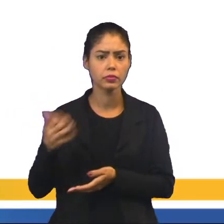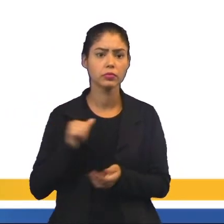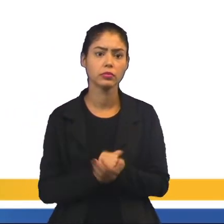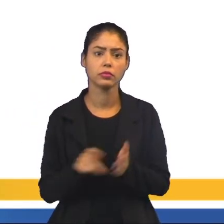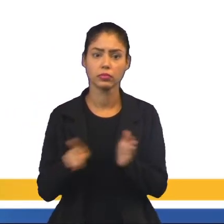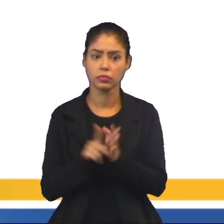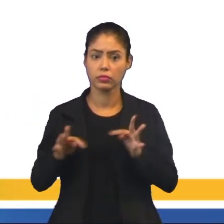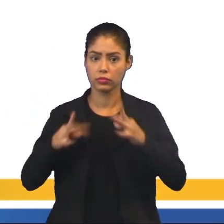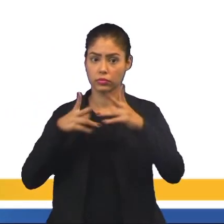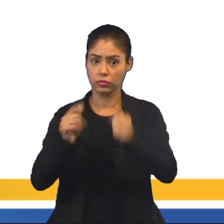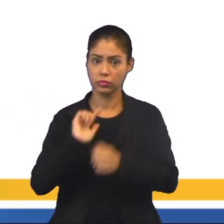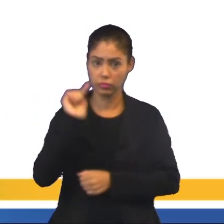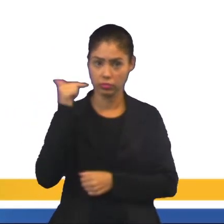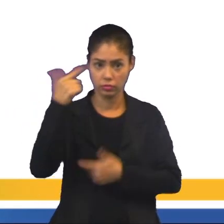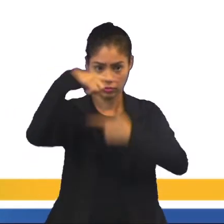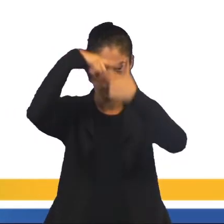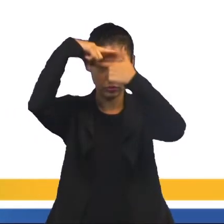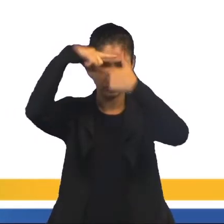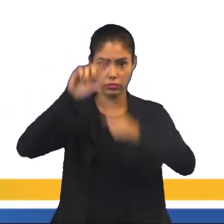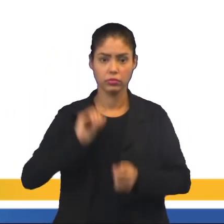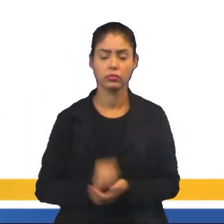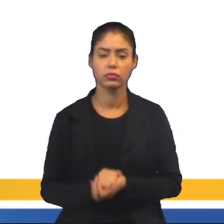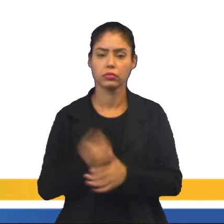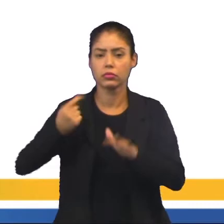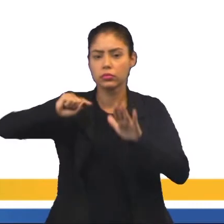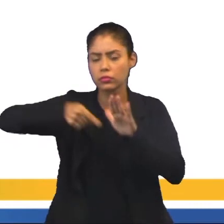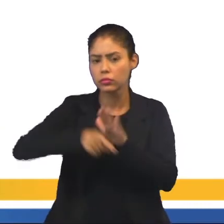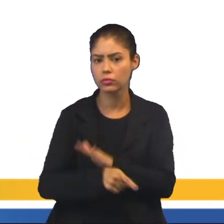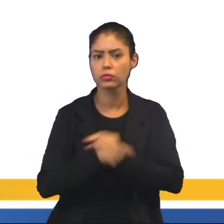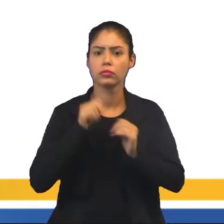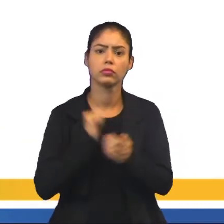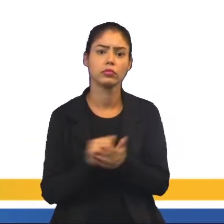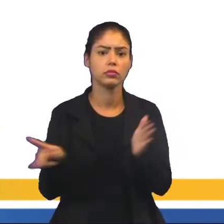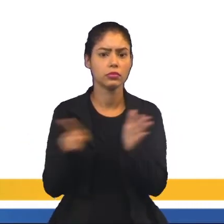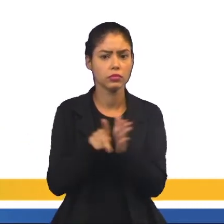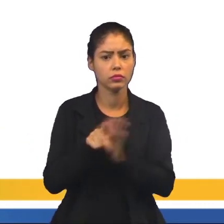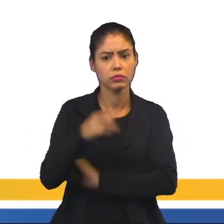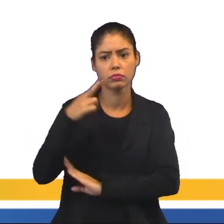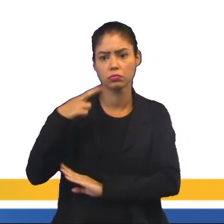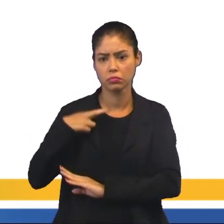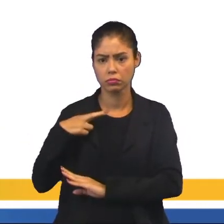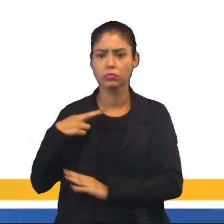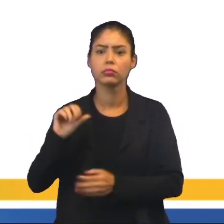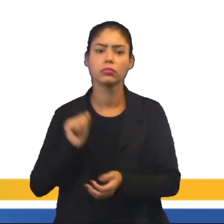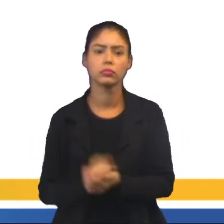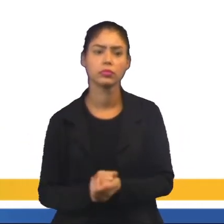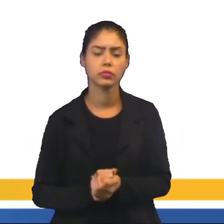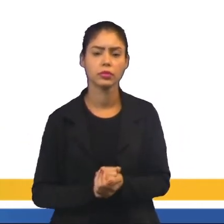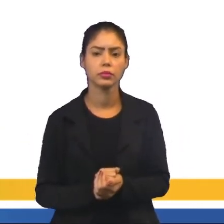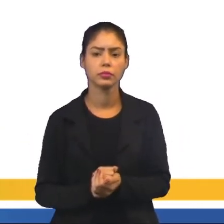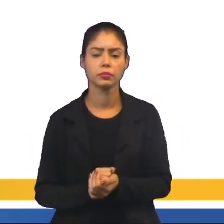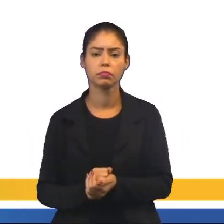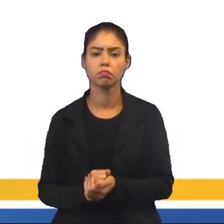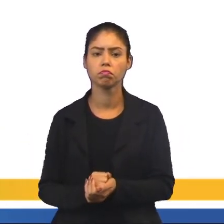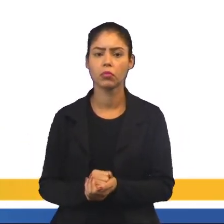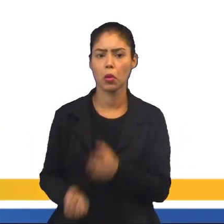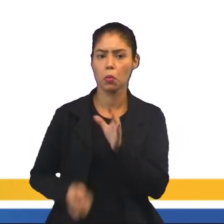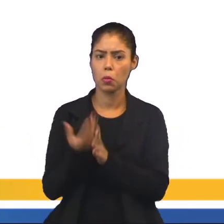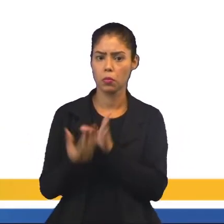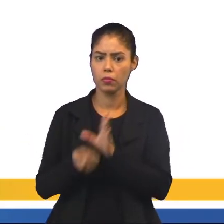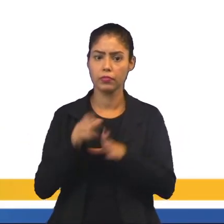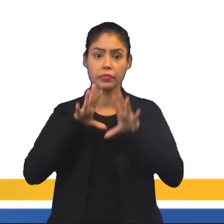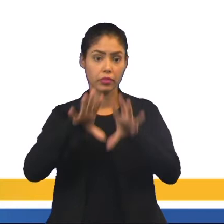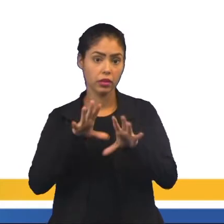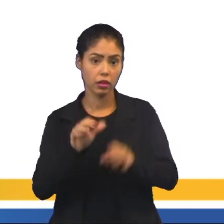e é determinante de todas as outras alienações, que se funda na propriedade privada, nos meios de